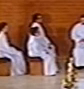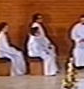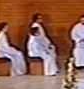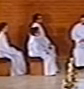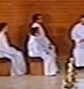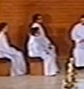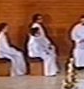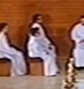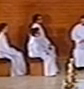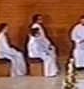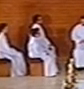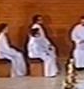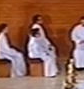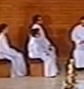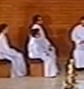E aí